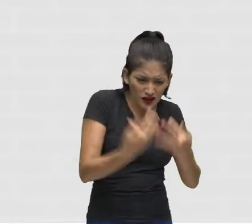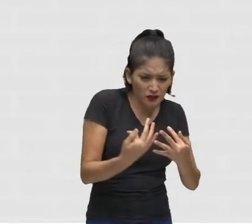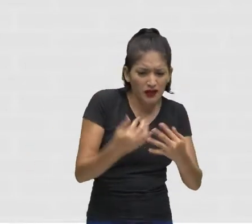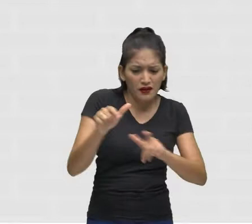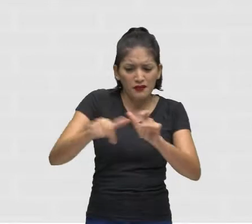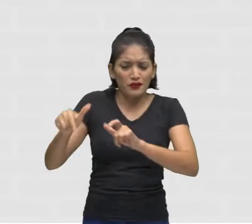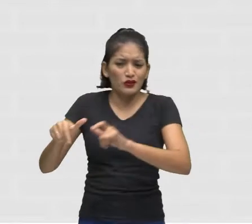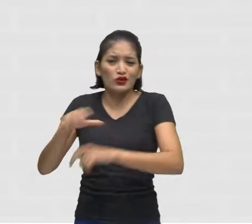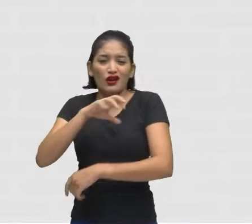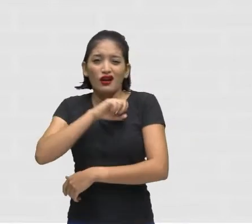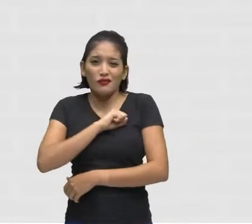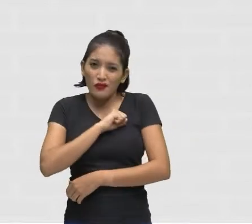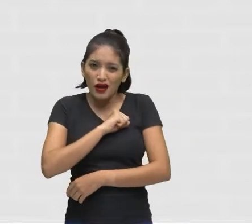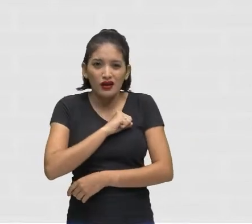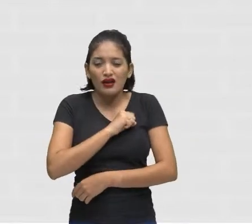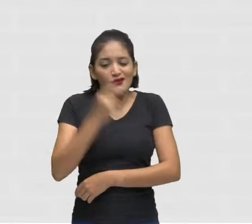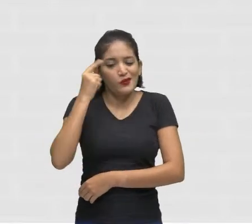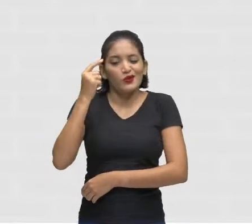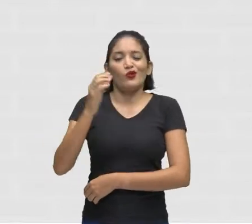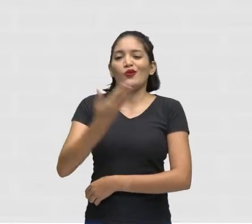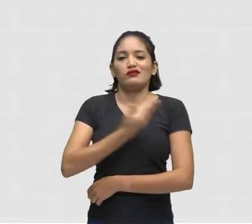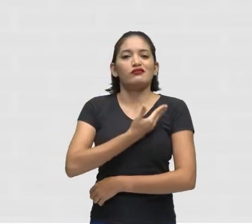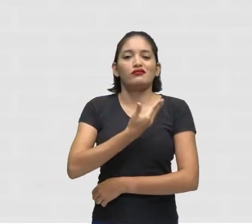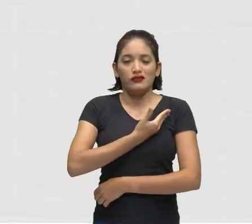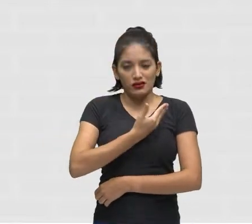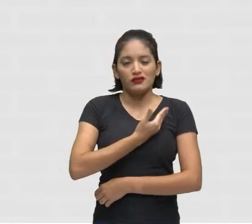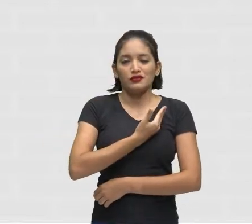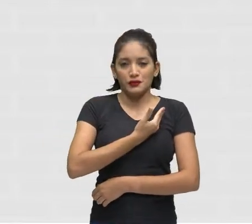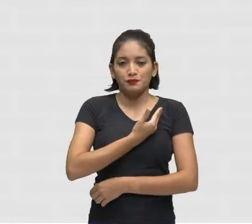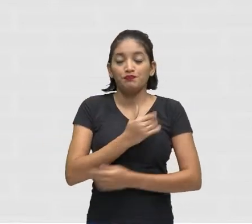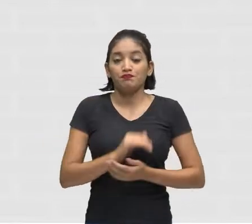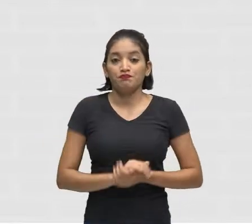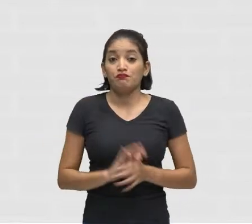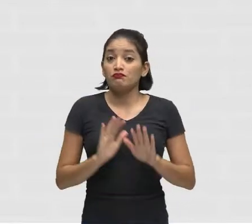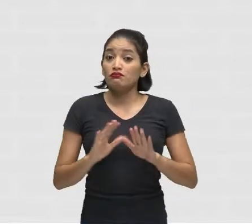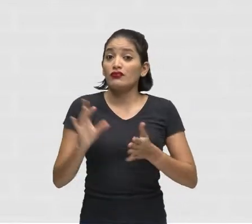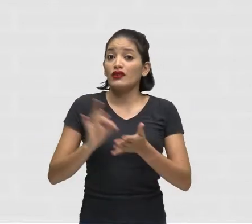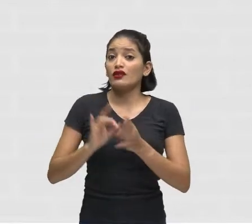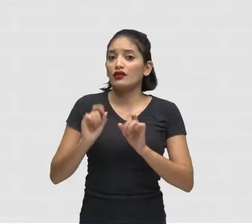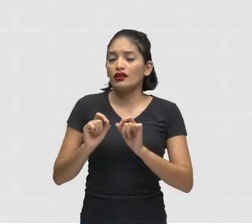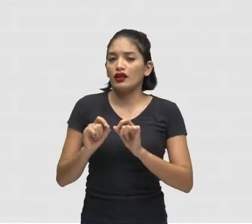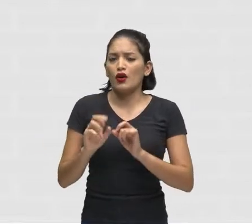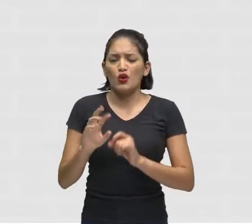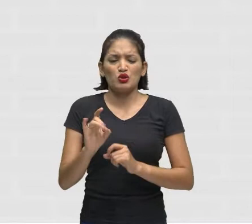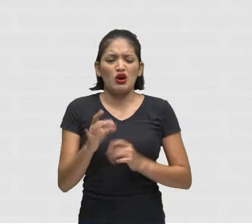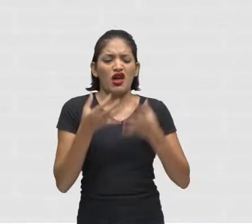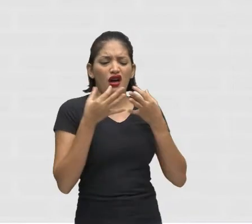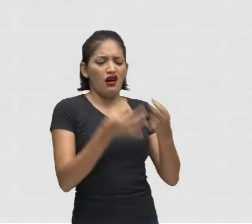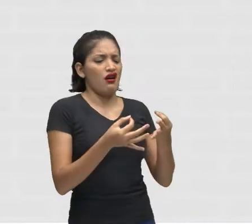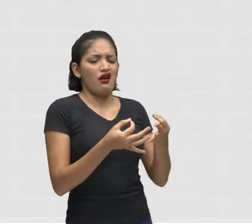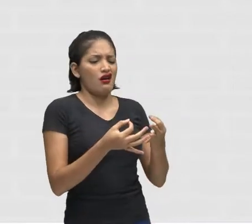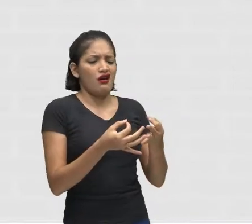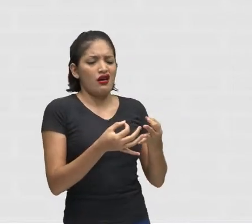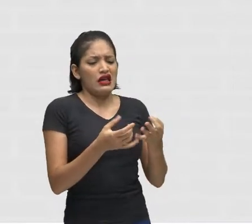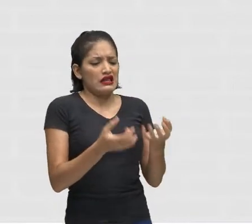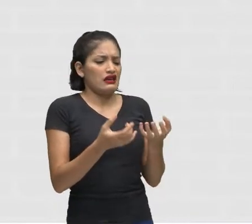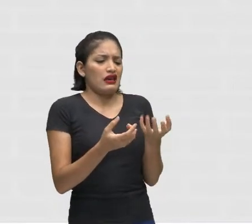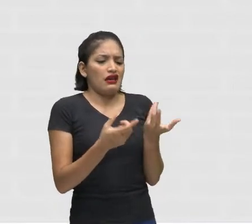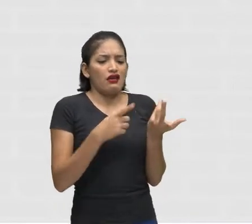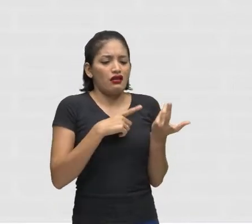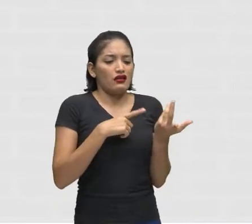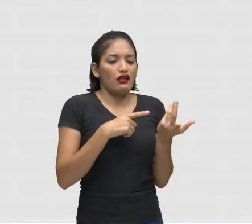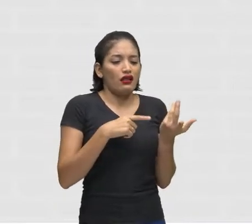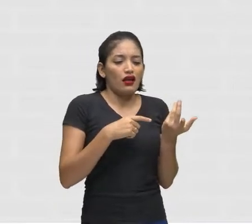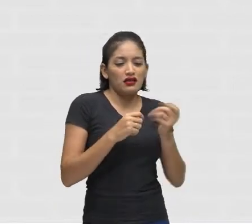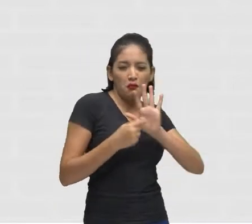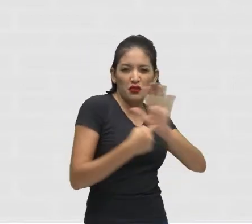que amava, não pensou nos amigos, né? E a verdade, ou então só quer chamar atenção. Não, isso aí é para chamar atenção. Essa pessoa